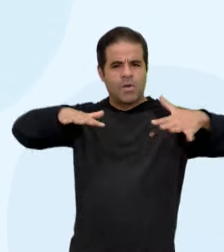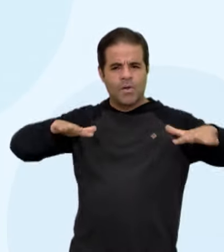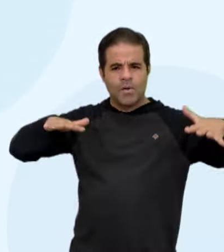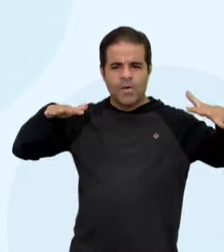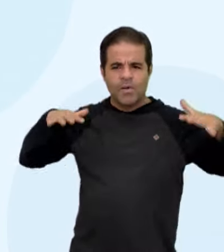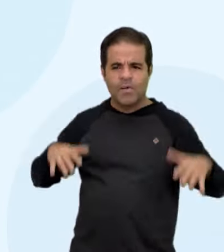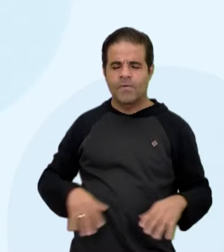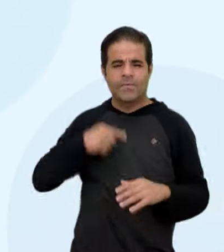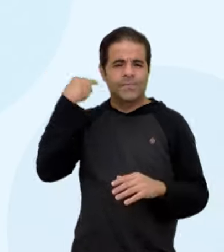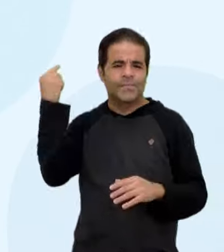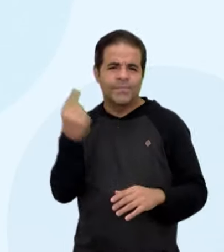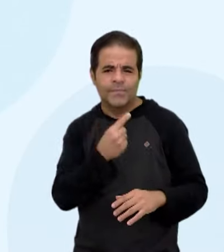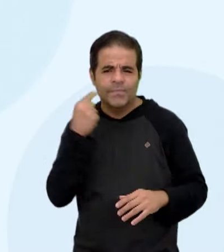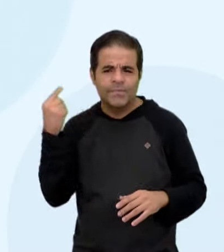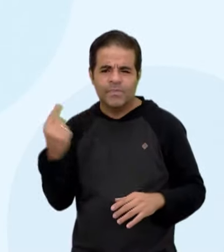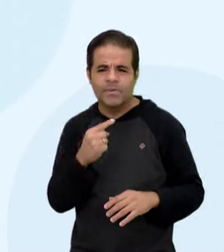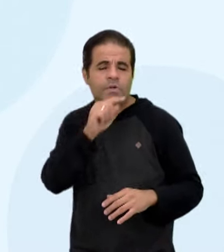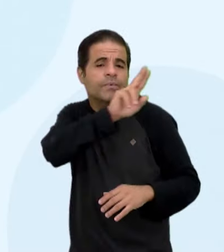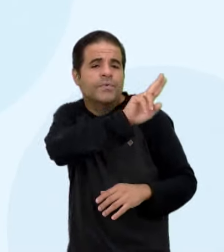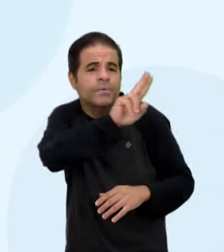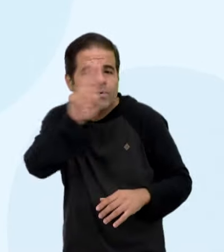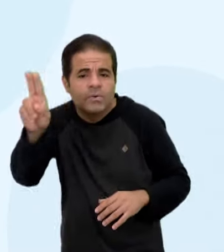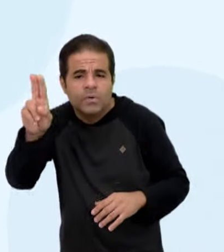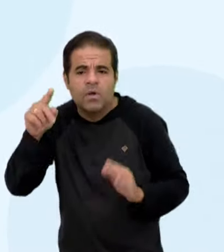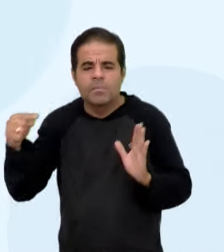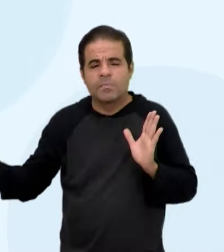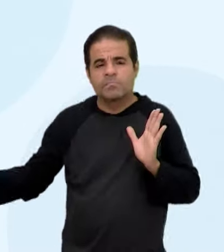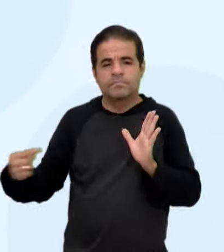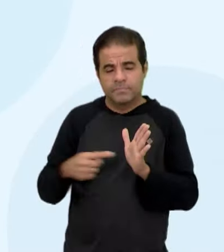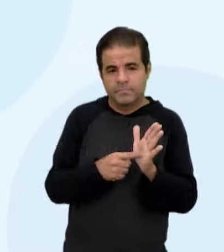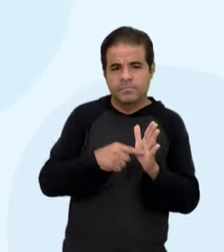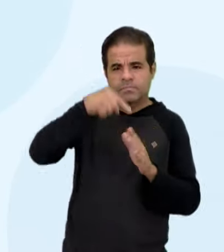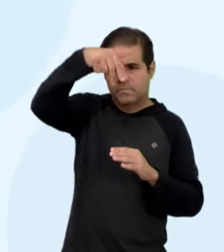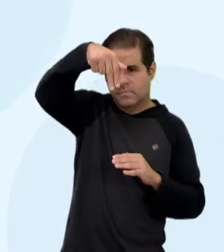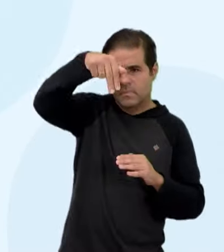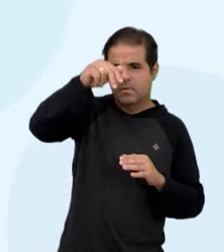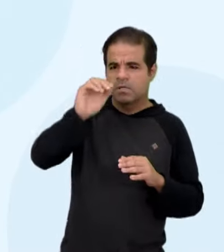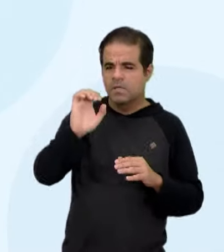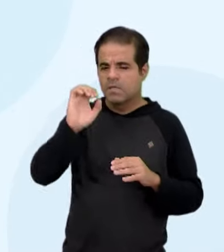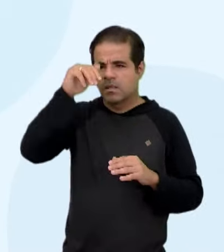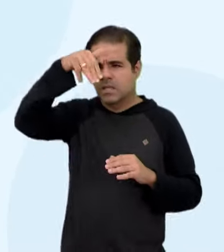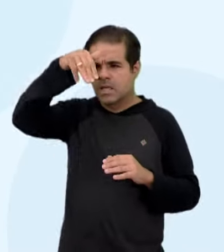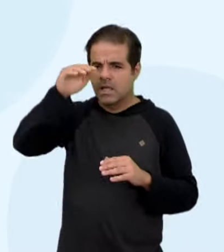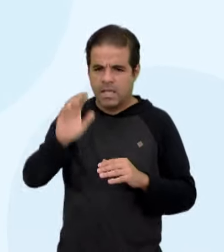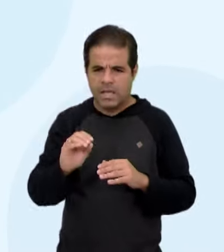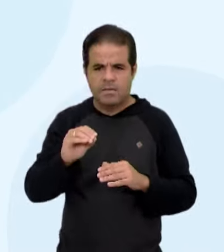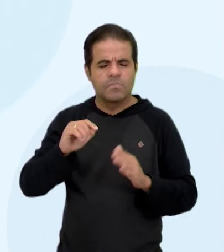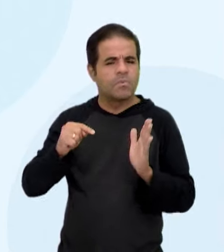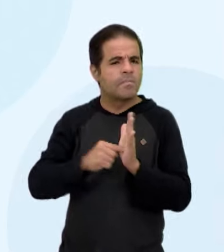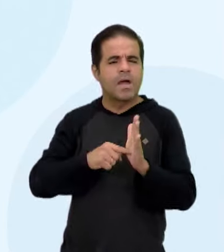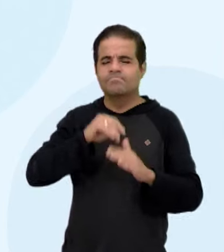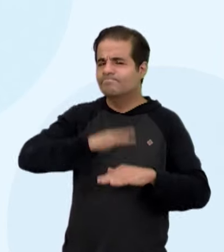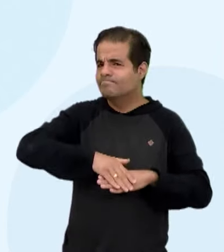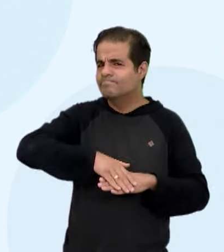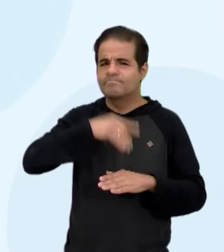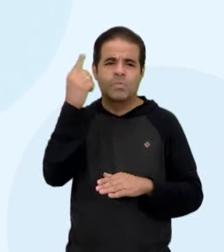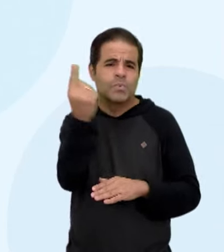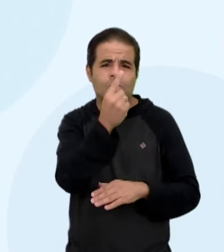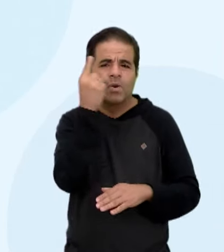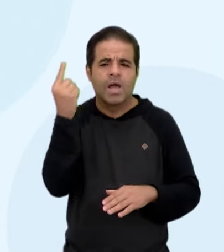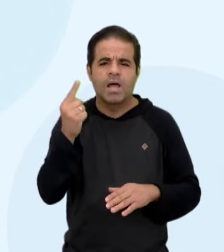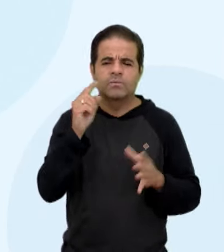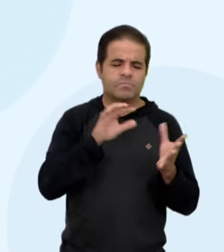pontinho isolado é chamado de ponto Nemo, tá? Ele é o ponto mais isolado que existe